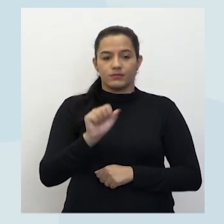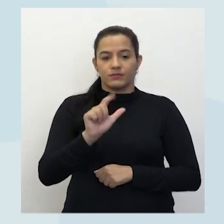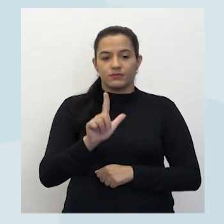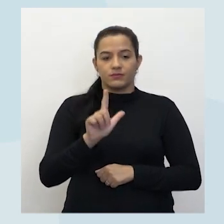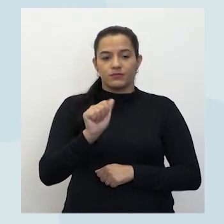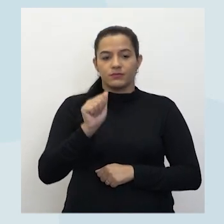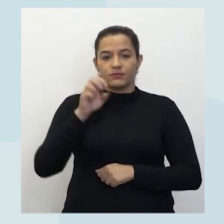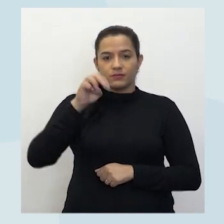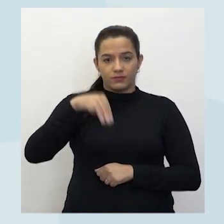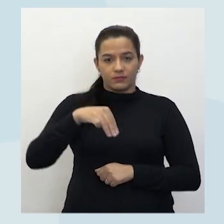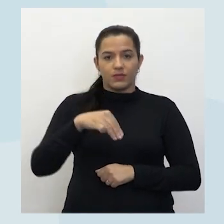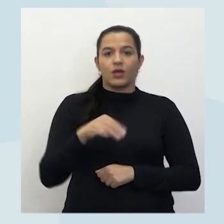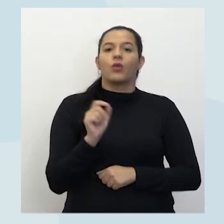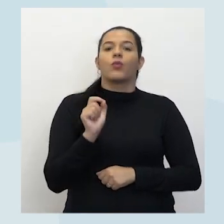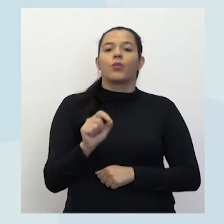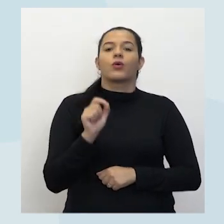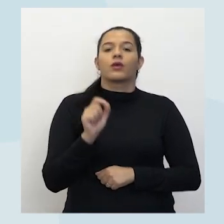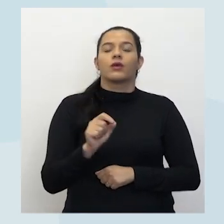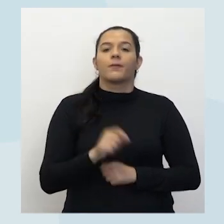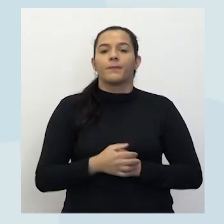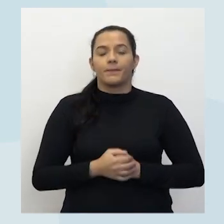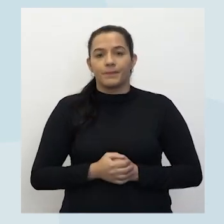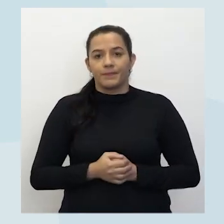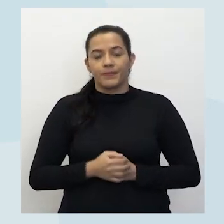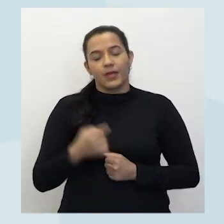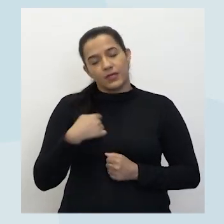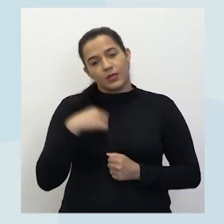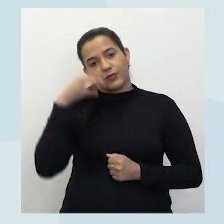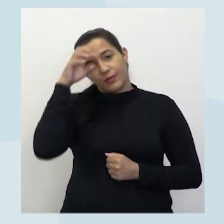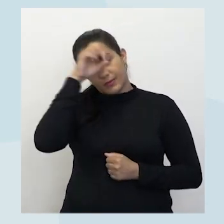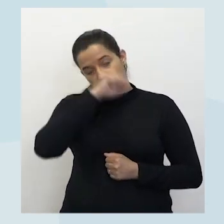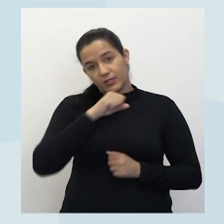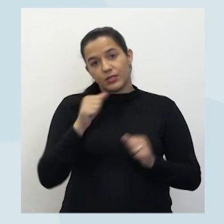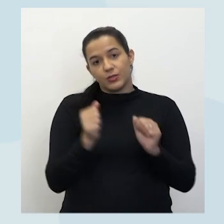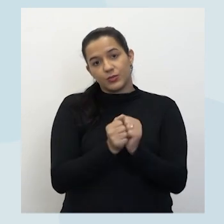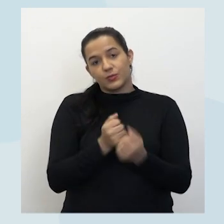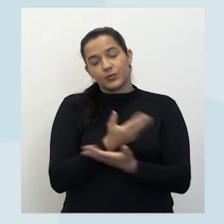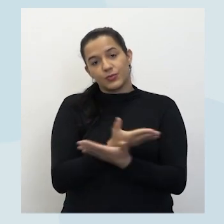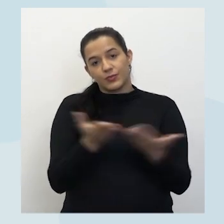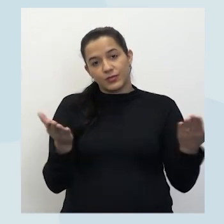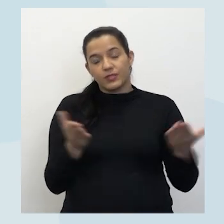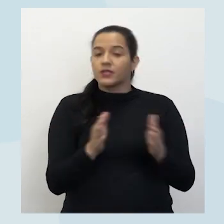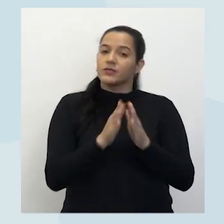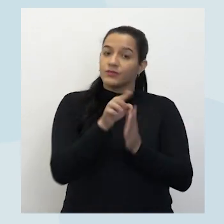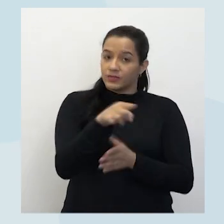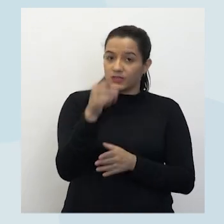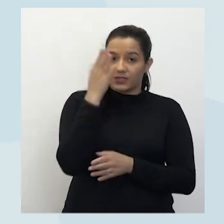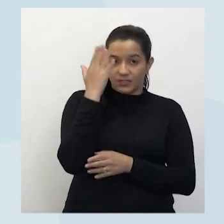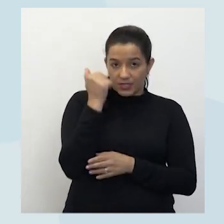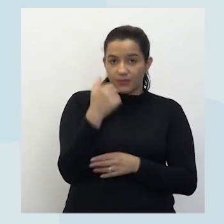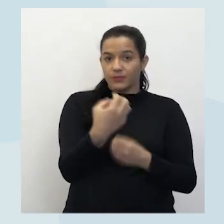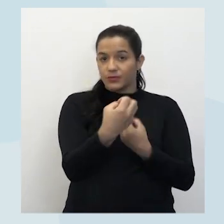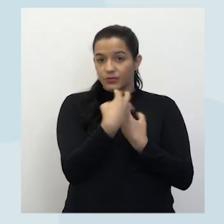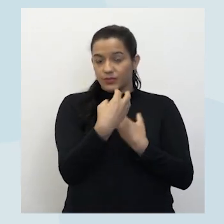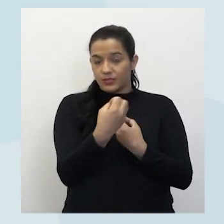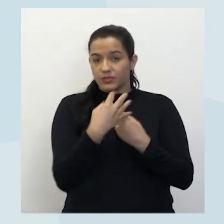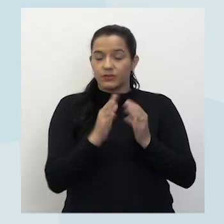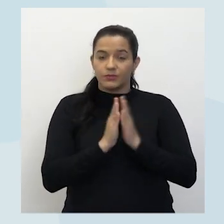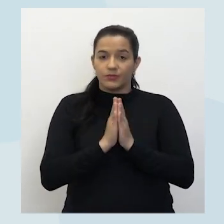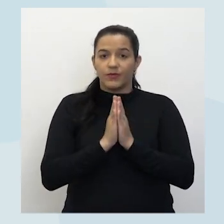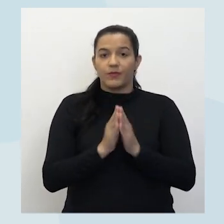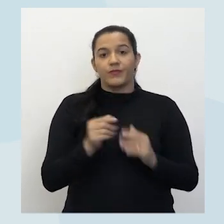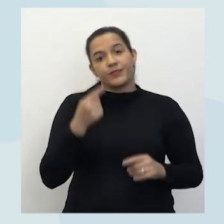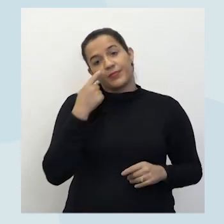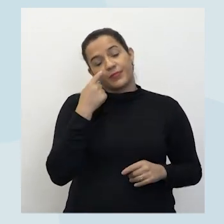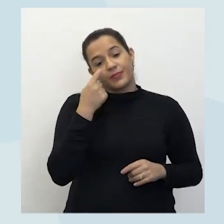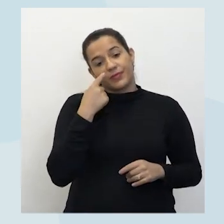que não sabem, aprendam com os que sabem. E eu aprendo junto. E os que sabem, nos ensinem, por favor, o que é o slam. E depois a gente volta aqui e